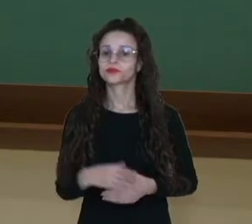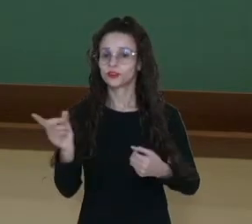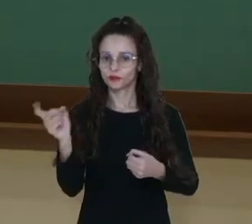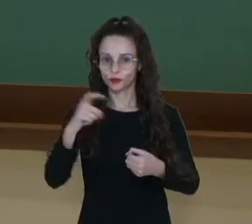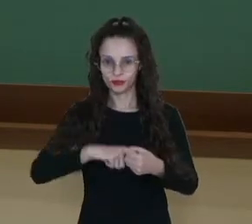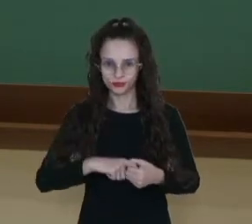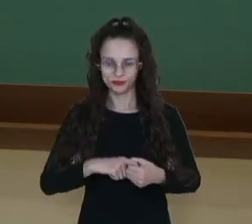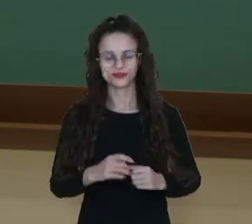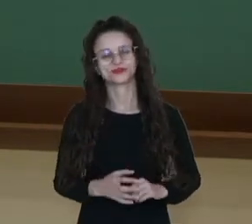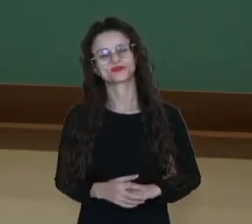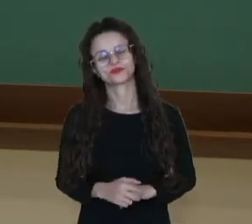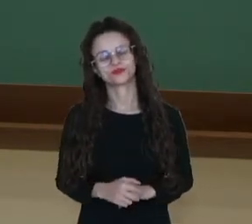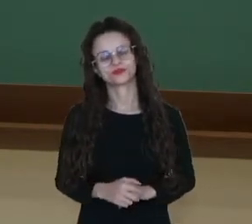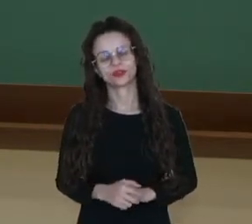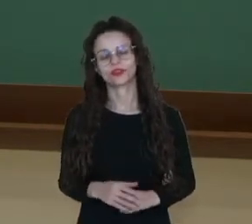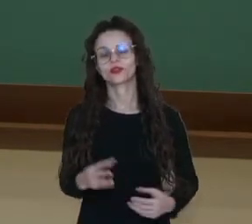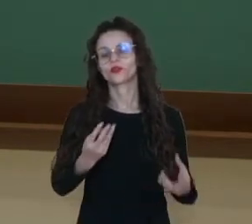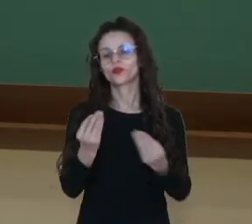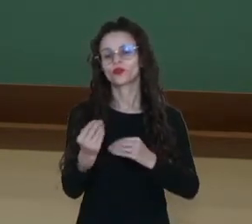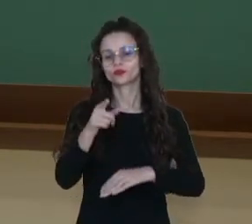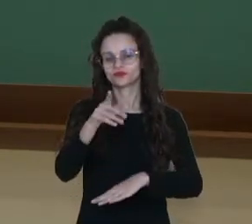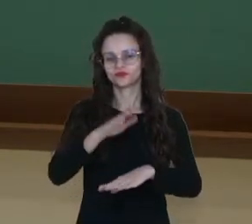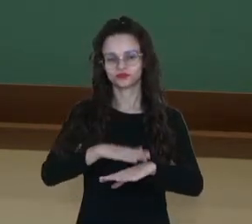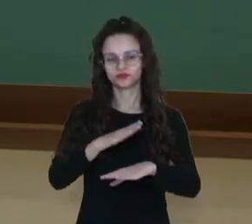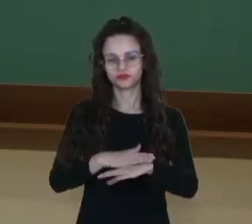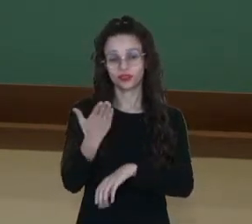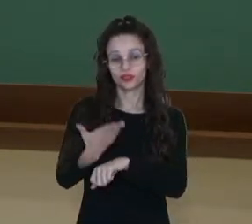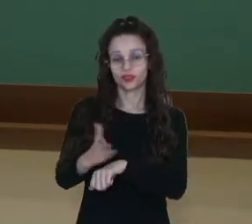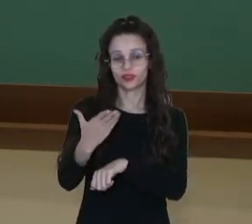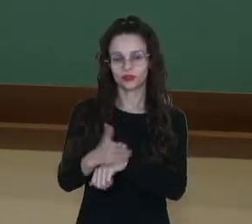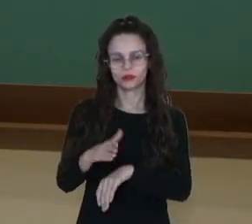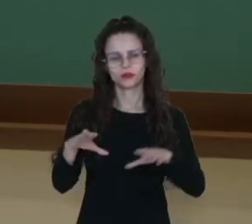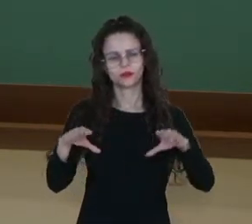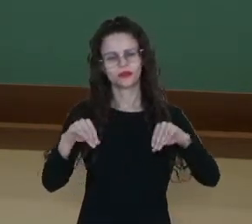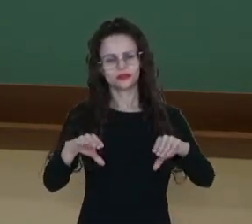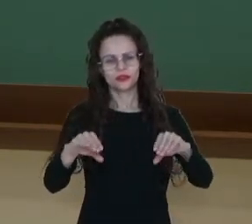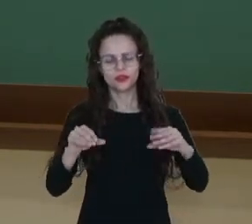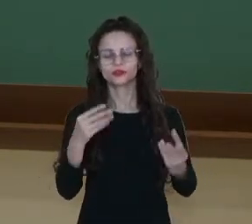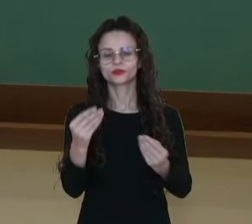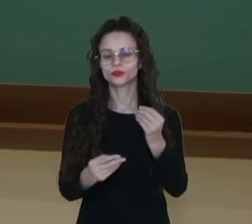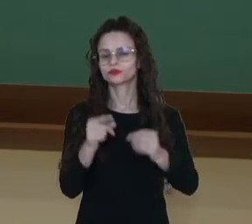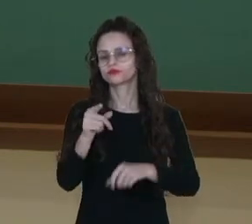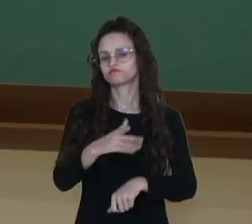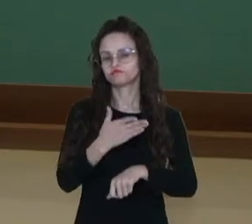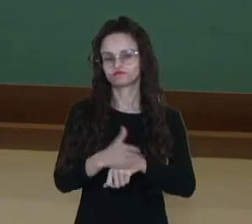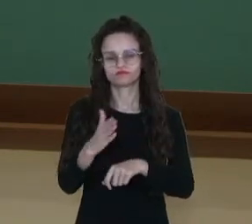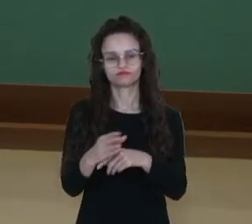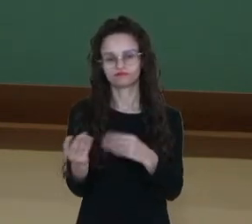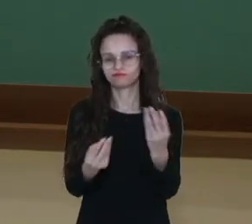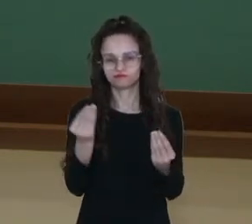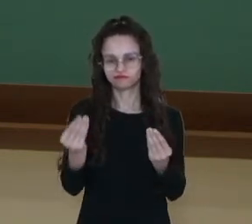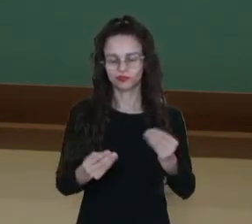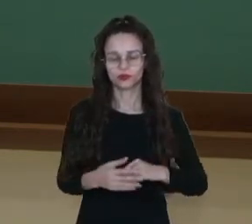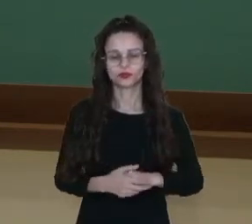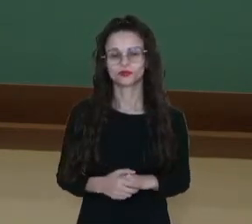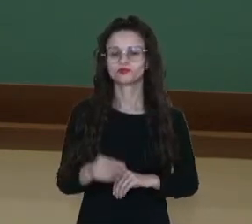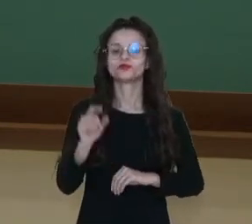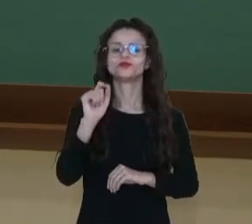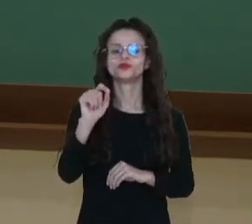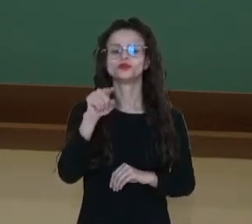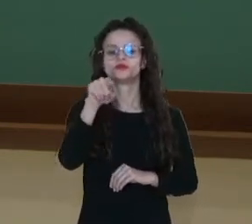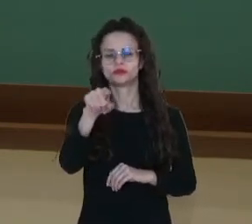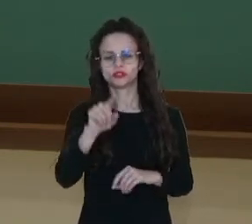voltamos, pessoal. E como foi a prática, né, dessa massagem, desse exercício? Quais os